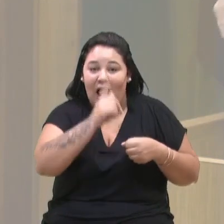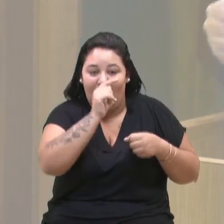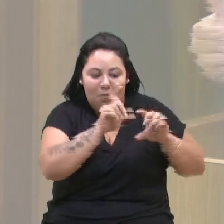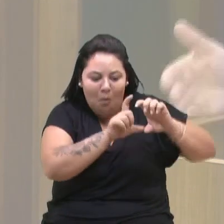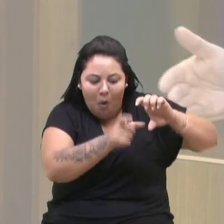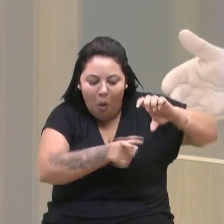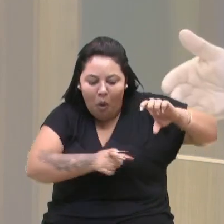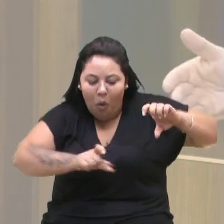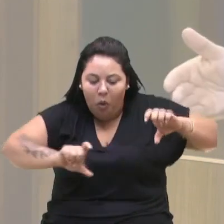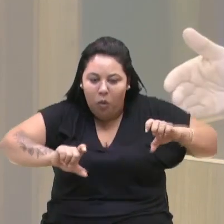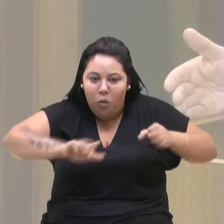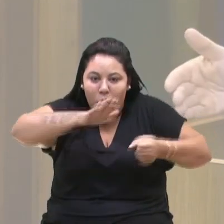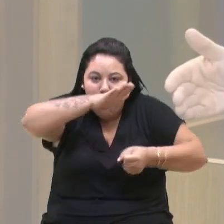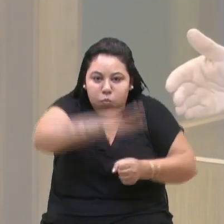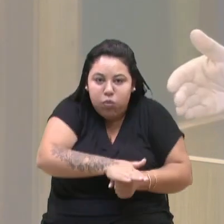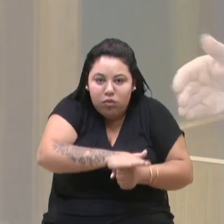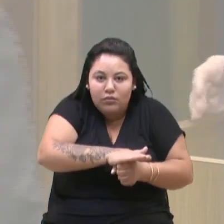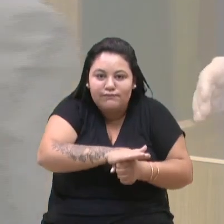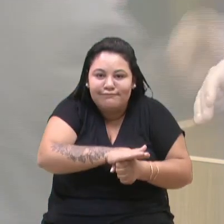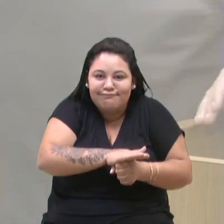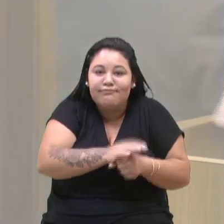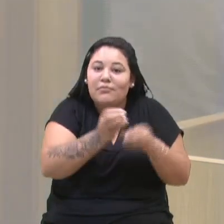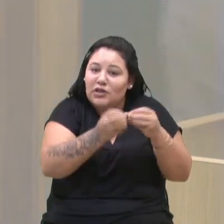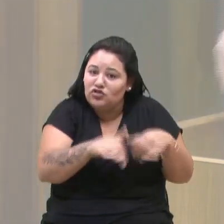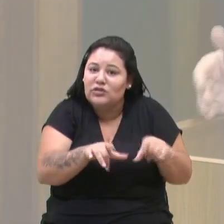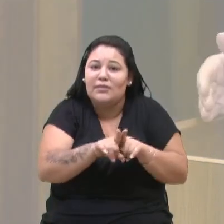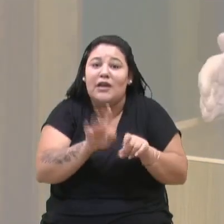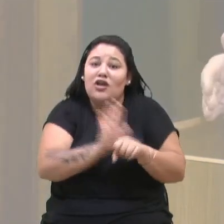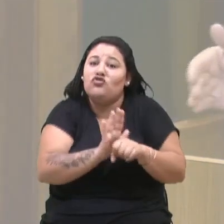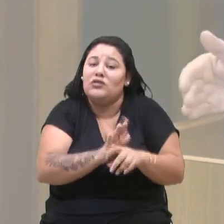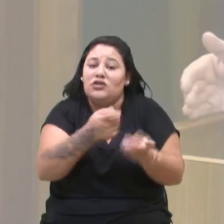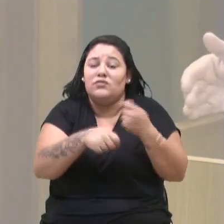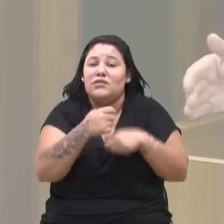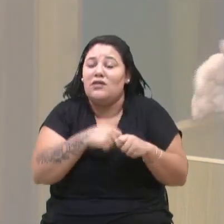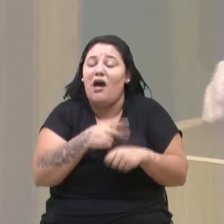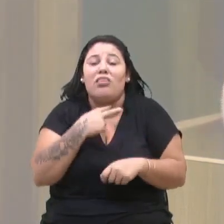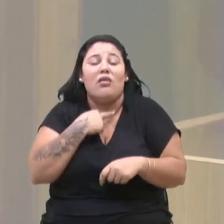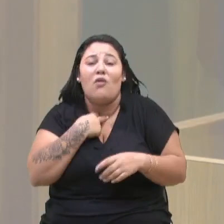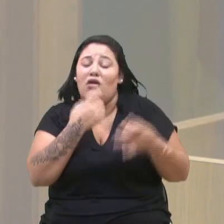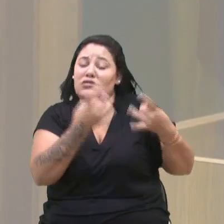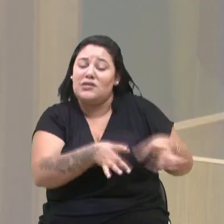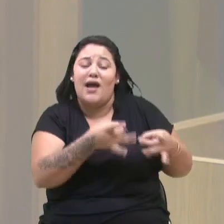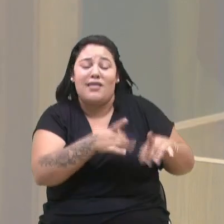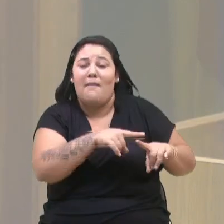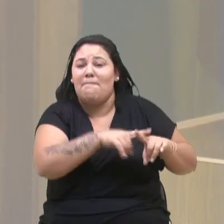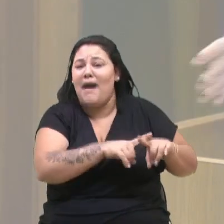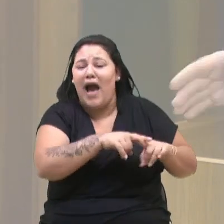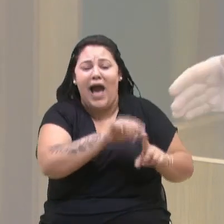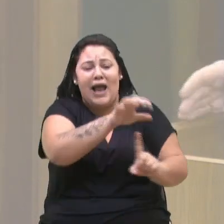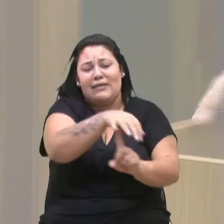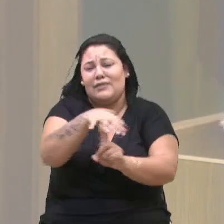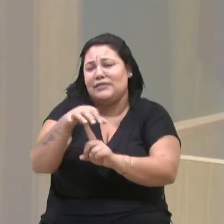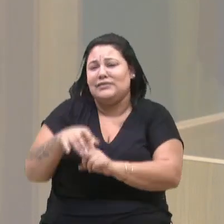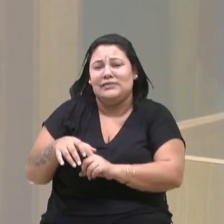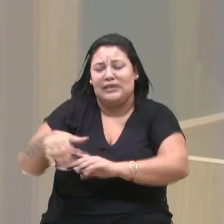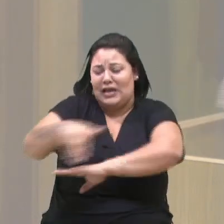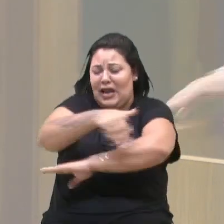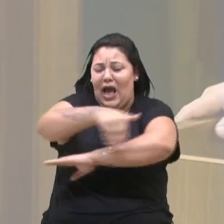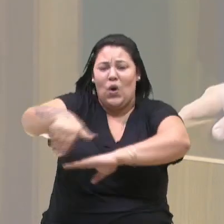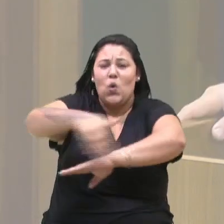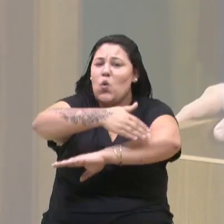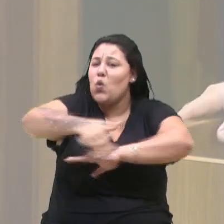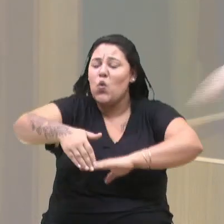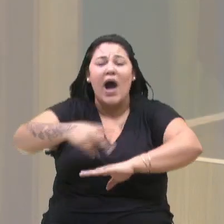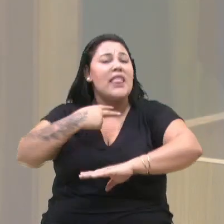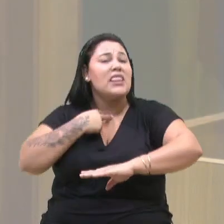e ajudando a administração também. Nós não podemos descartar lixo em parques, nós não podemos deixar lixo no meio da rua ou